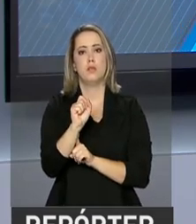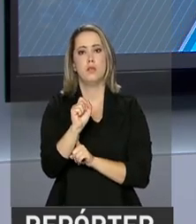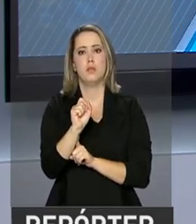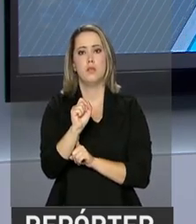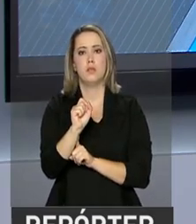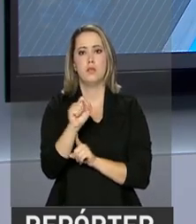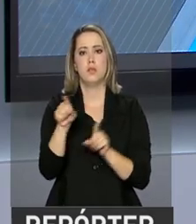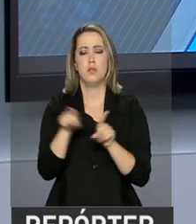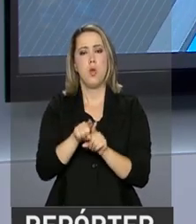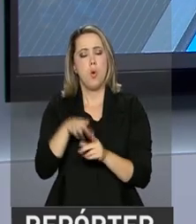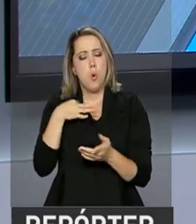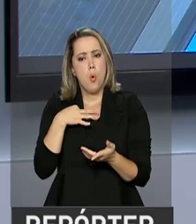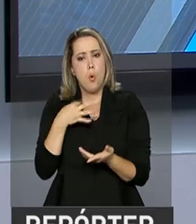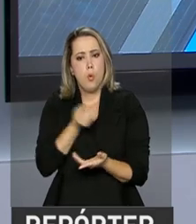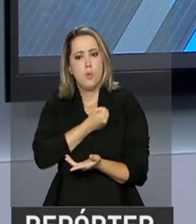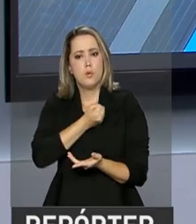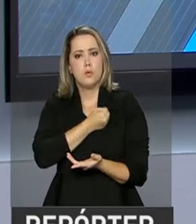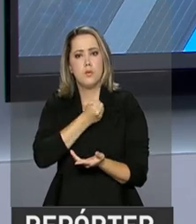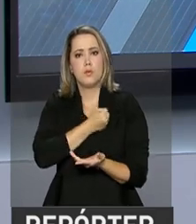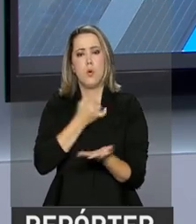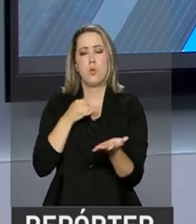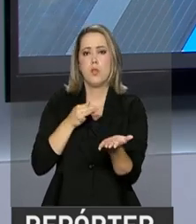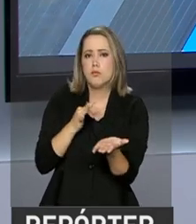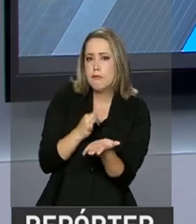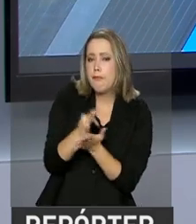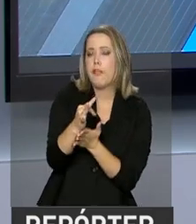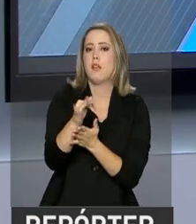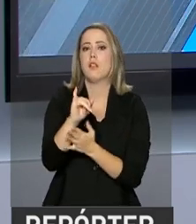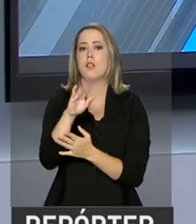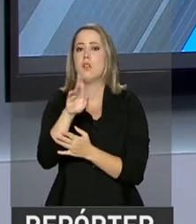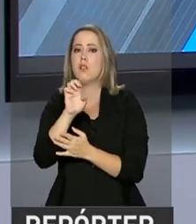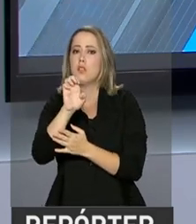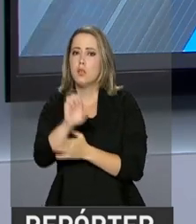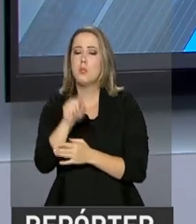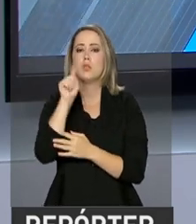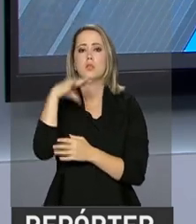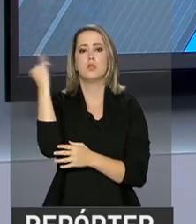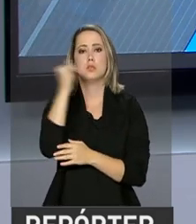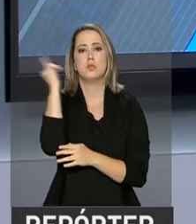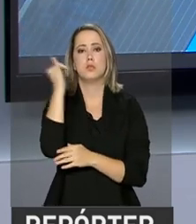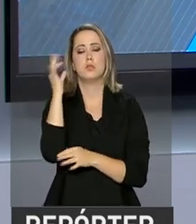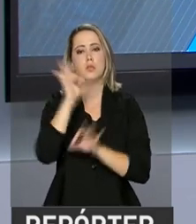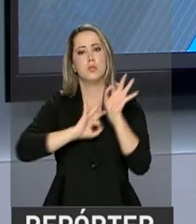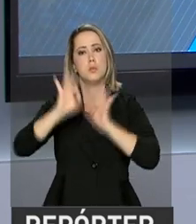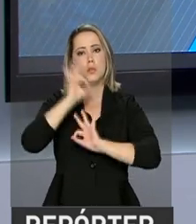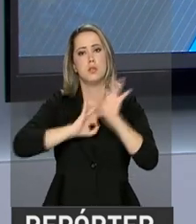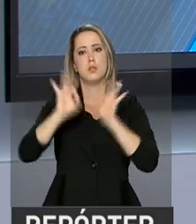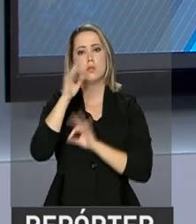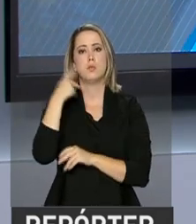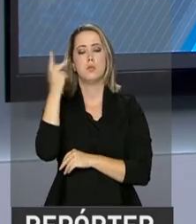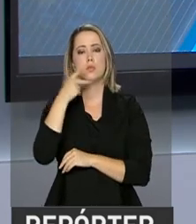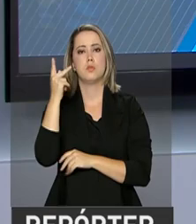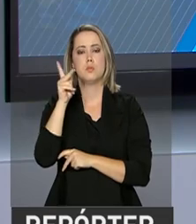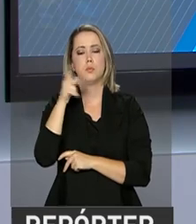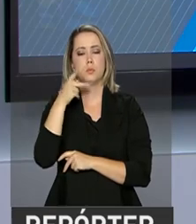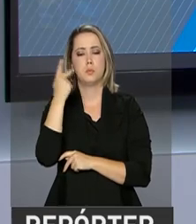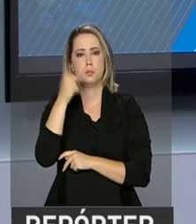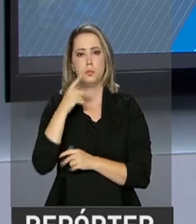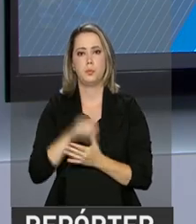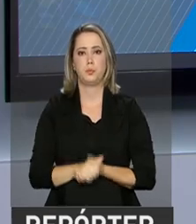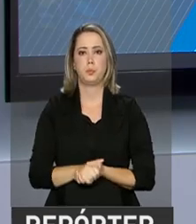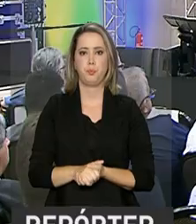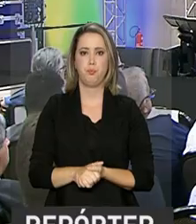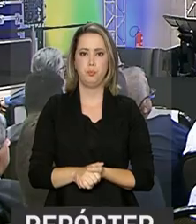O presidente falou que os dados precisos e confiáveis do IBGE são importantes instrumentos para a elaboração de políticas